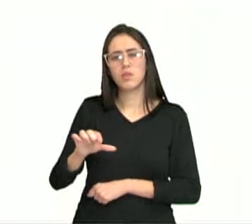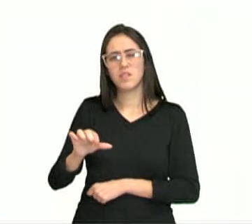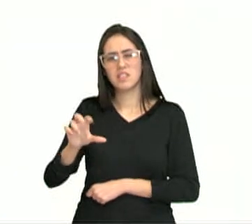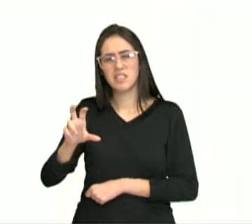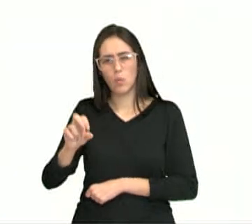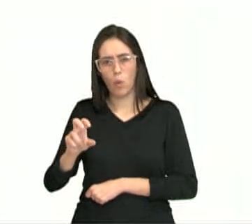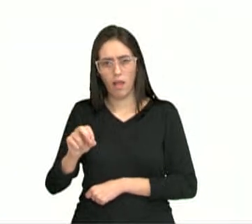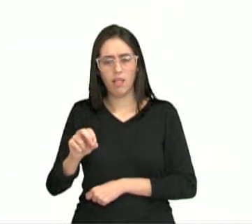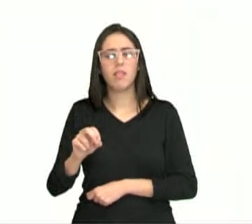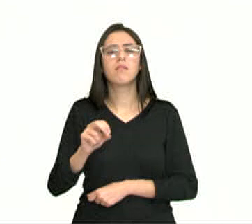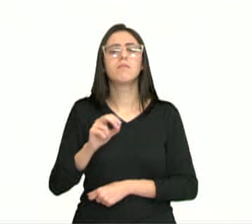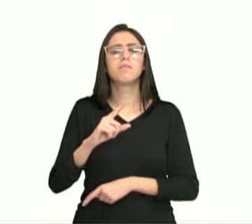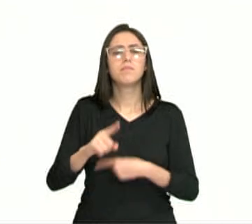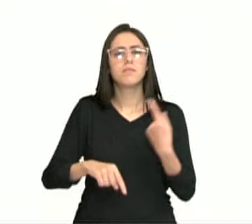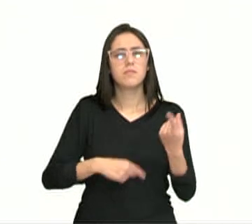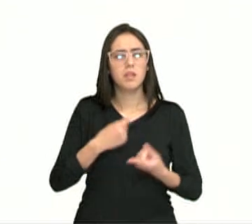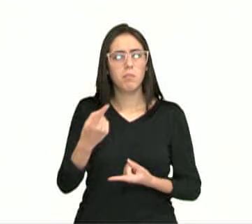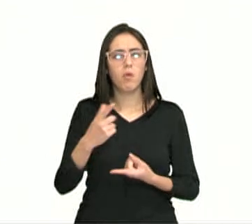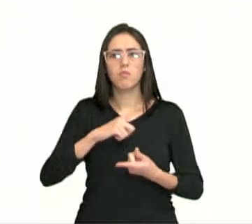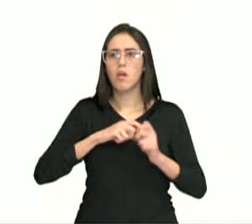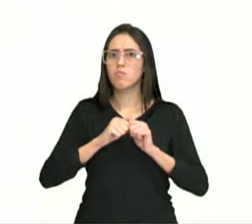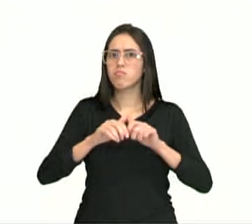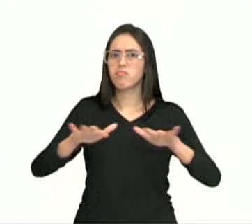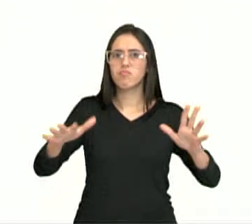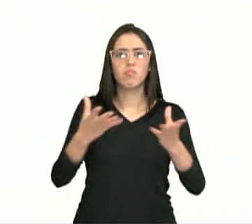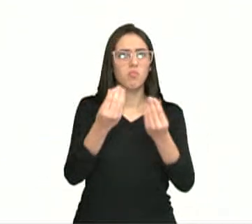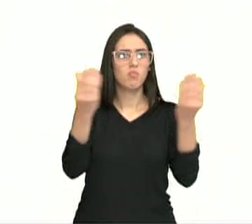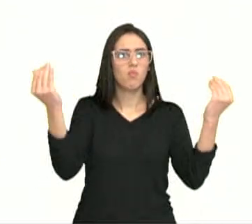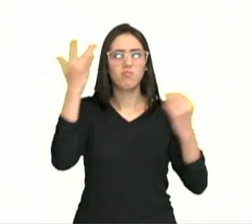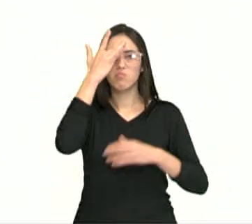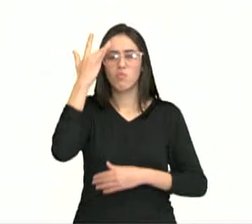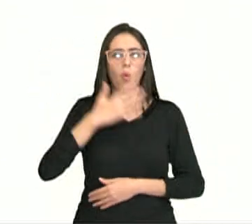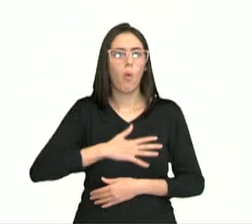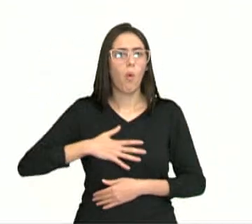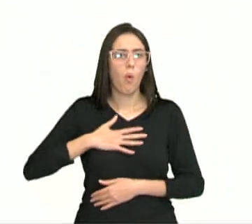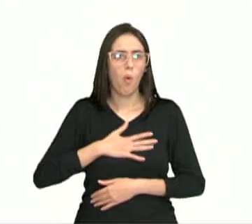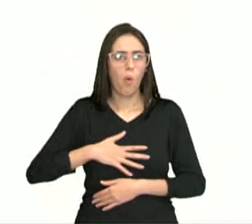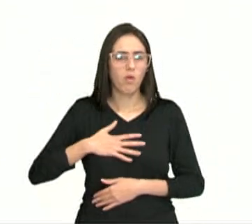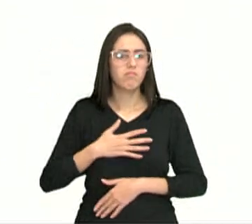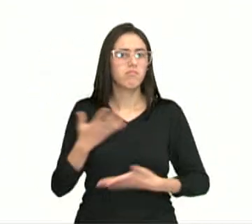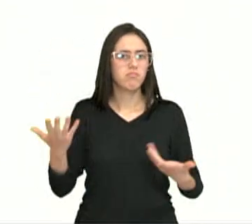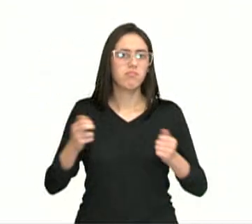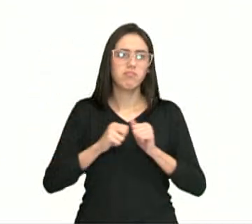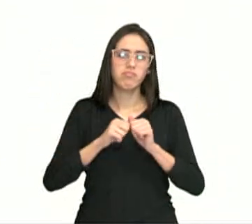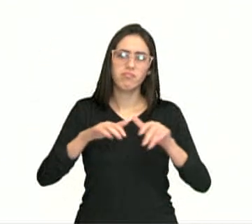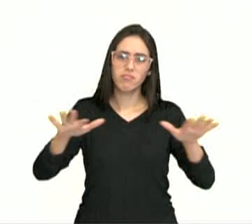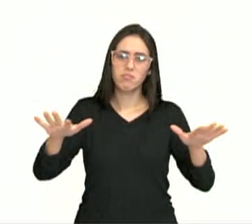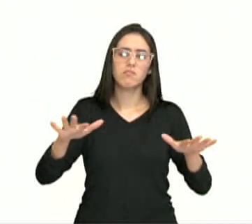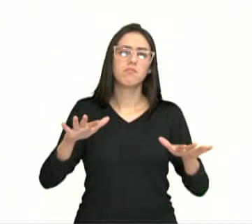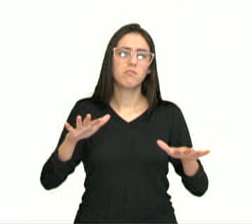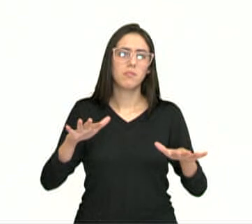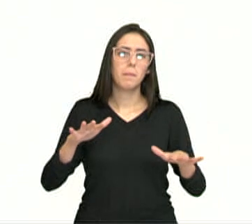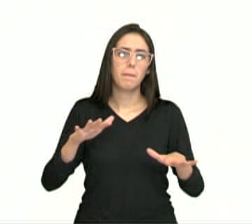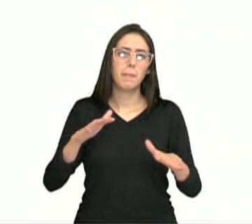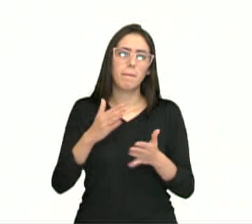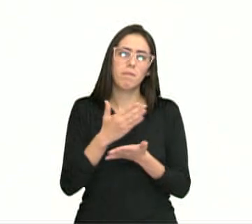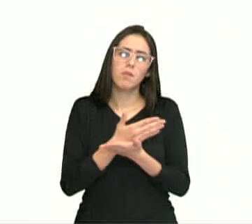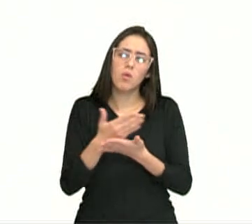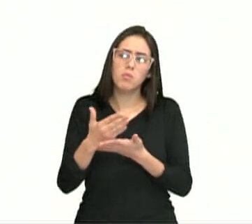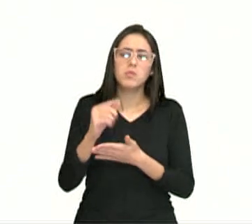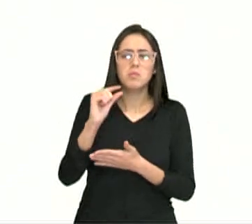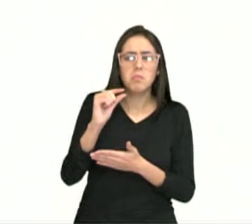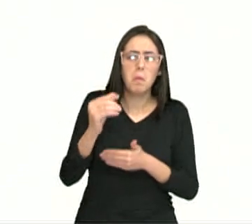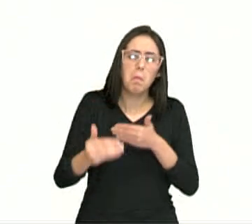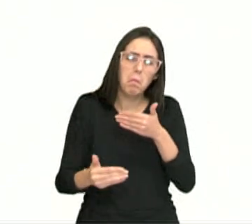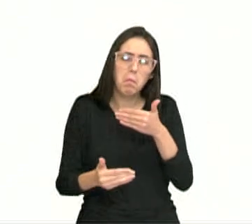com a visualização, acabou ganhando muitos adeptos. Então, foi uma modalidade que ela pode ter começado meio tímida ali